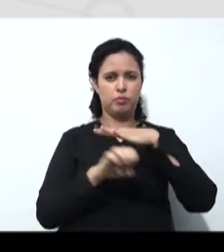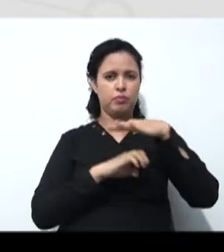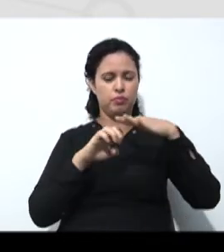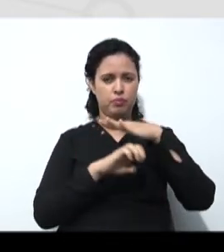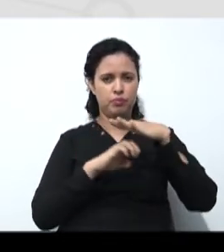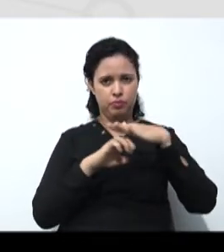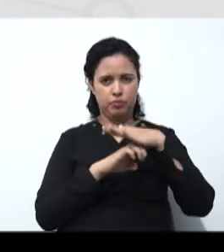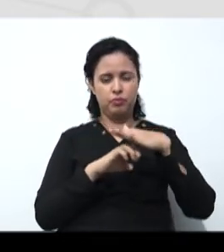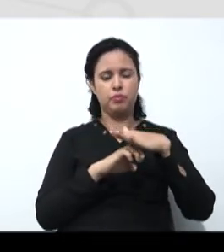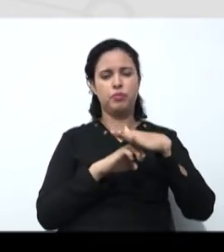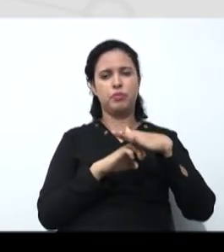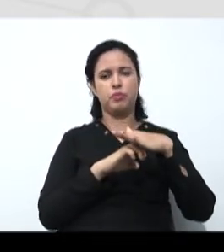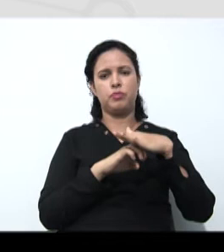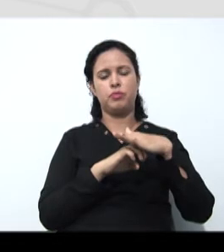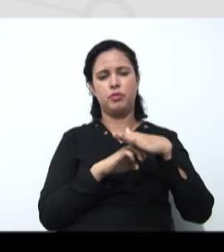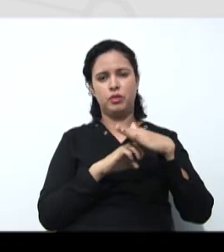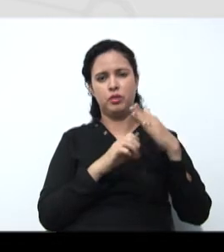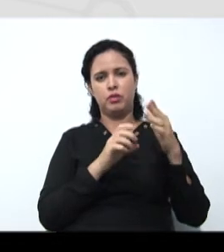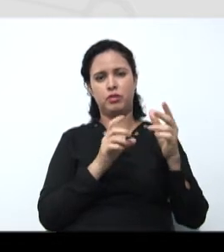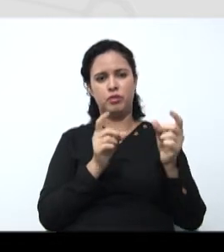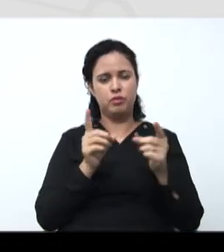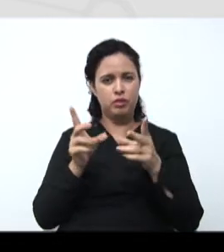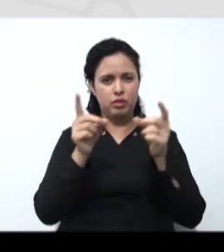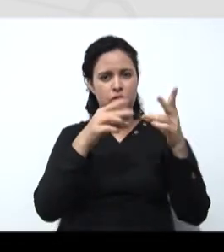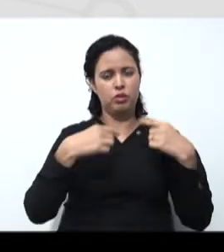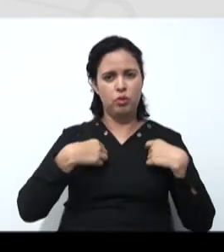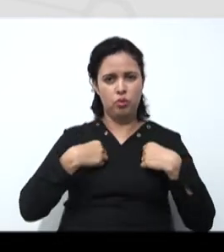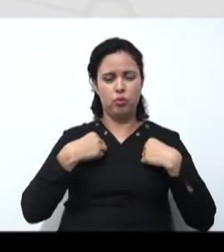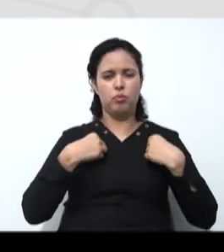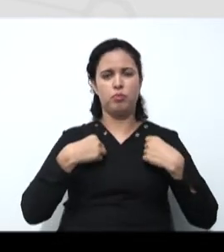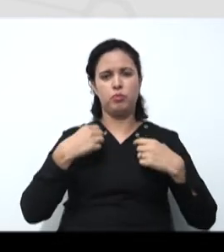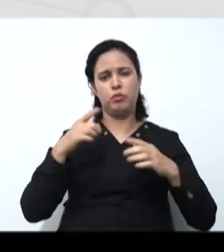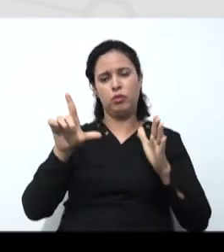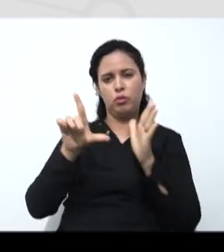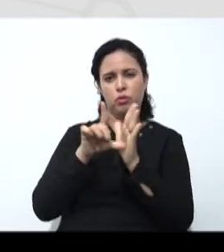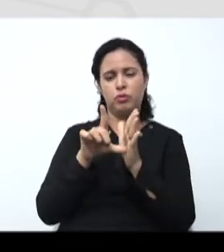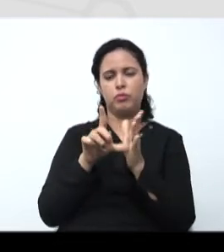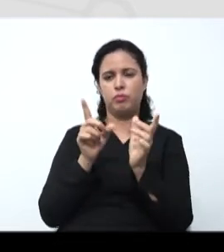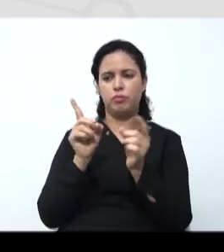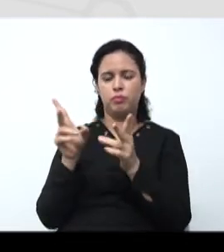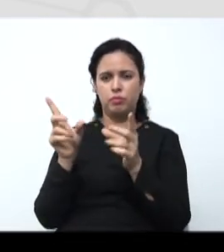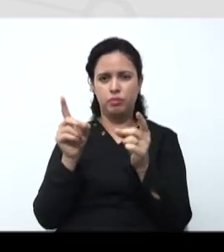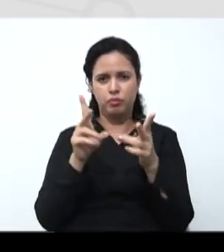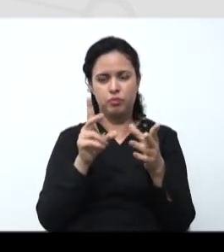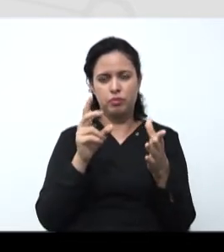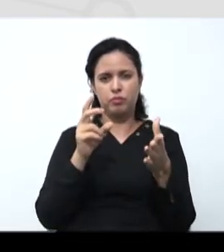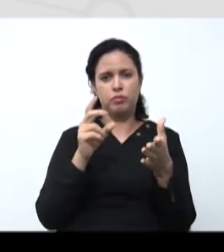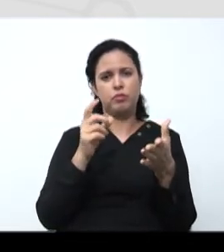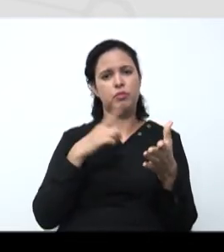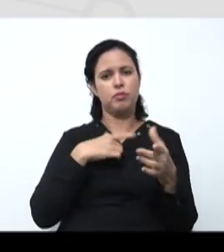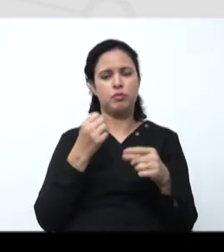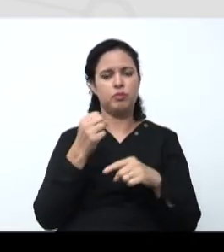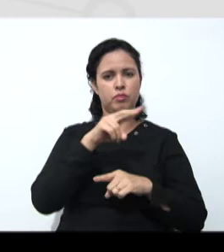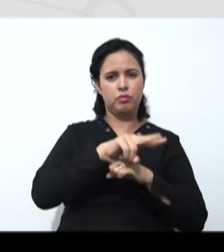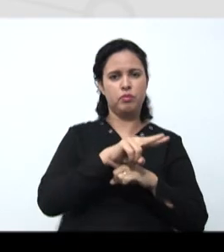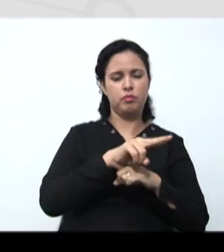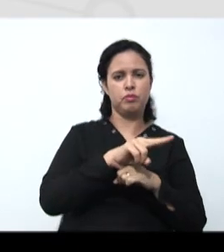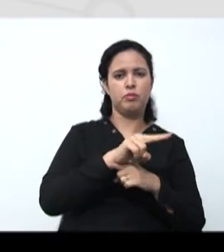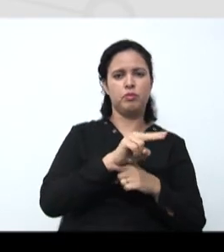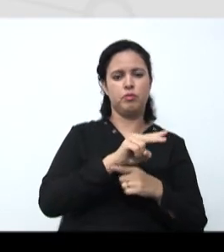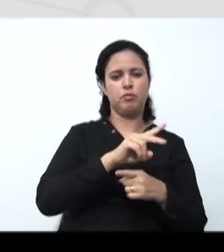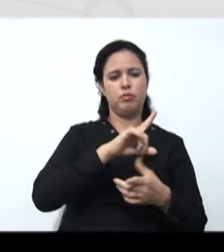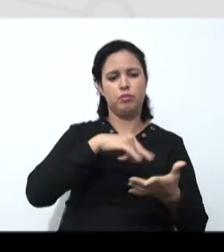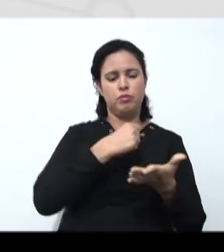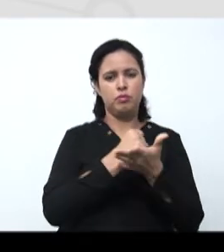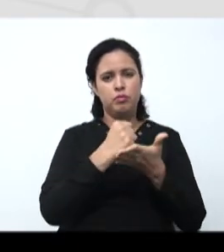uma loja onde comercializa suas confecções, nas quais emprega muitas pessoas. Aí a gente